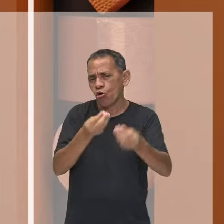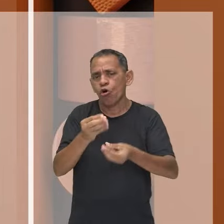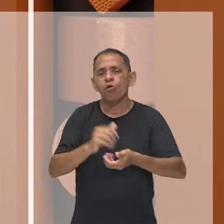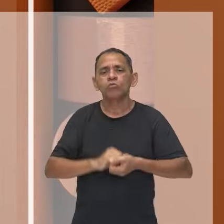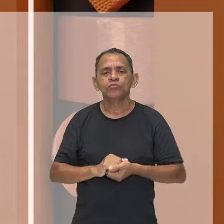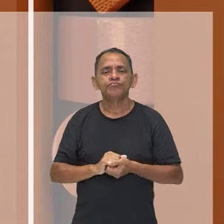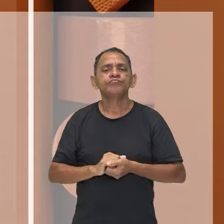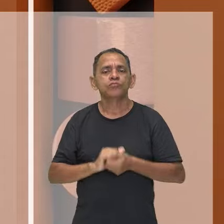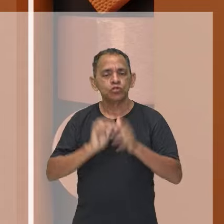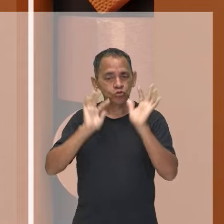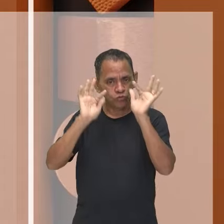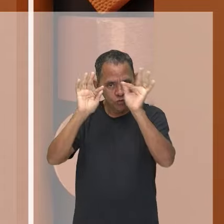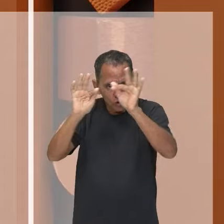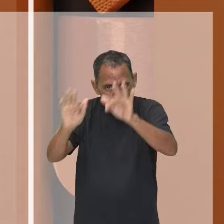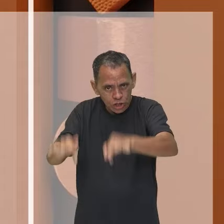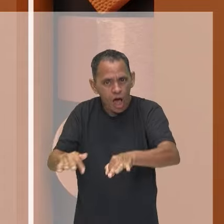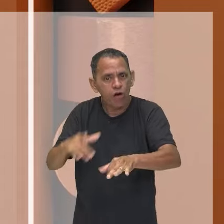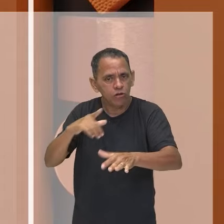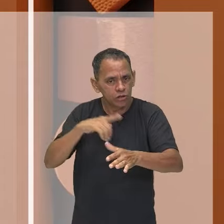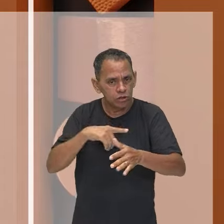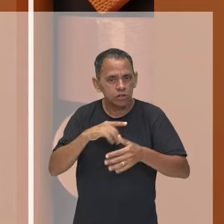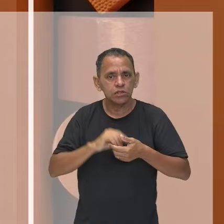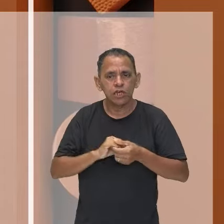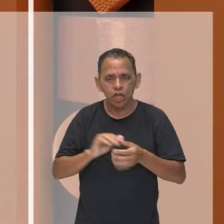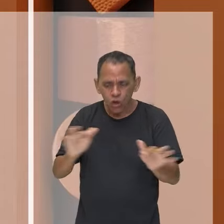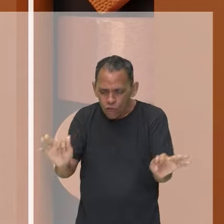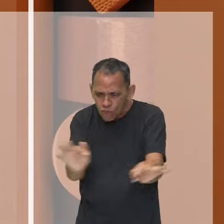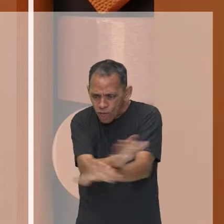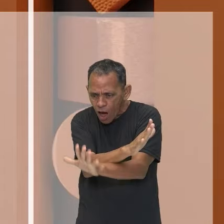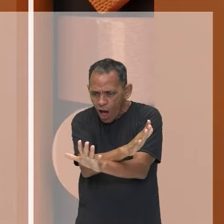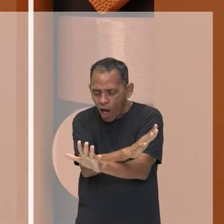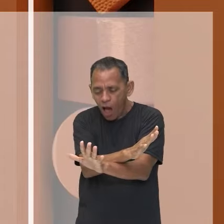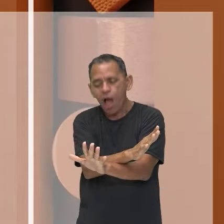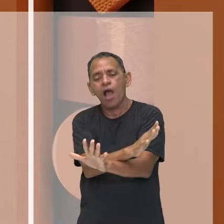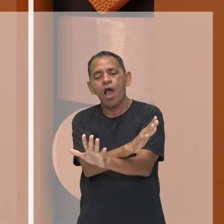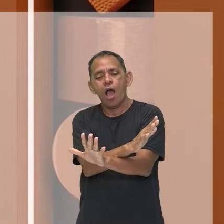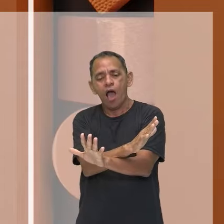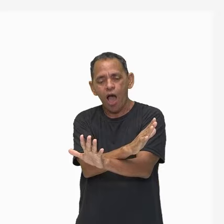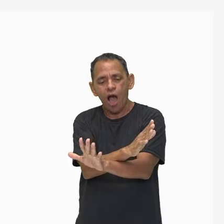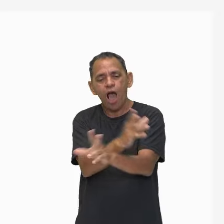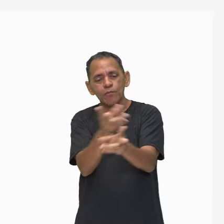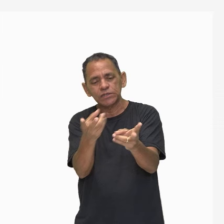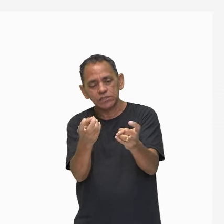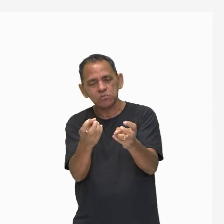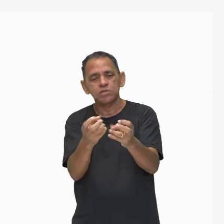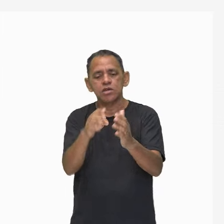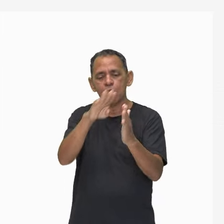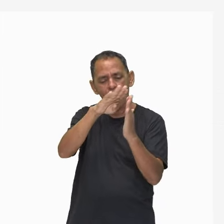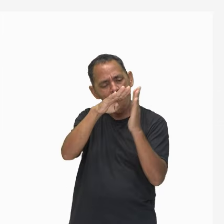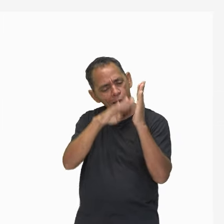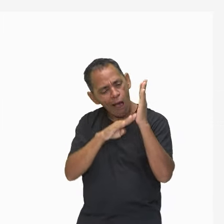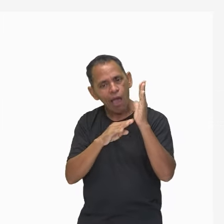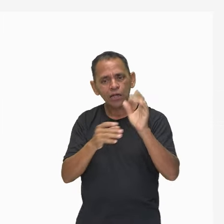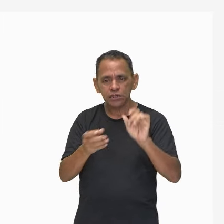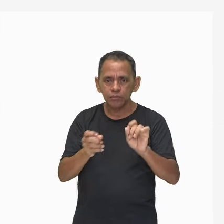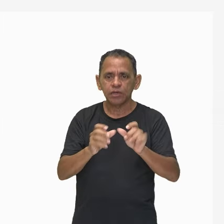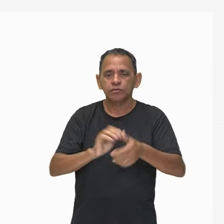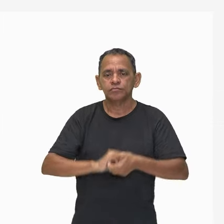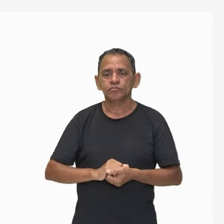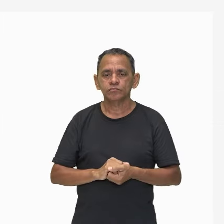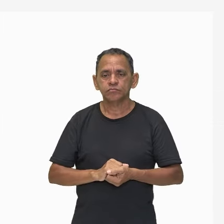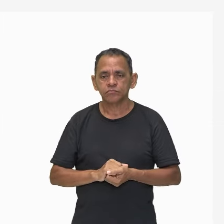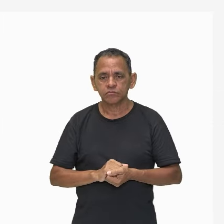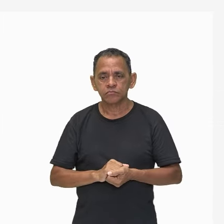uma conclusão. Perfeito? Então, olha só, gente, vamos ver. Seja por meio da